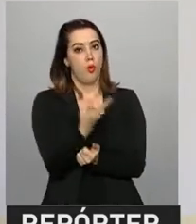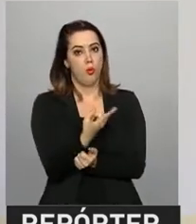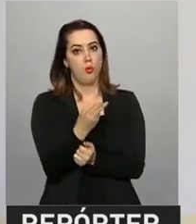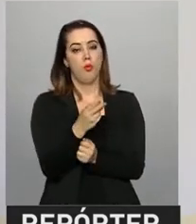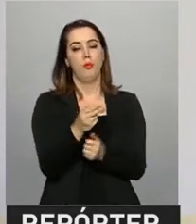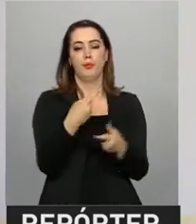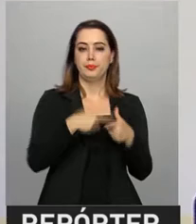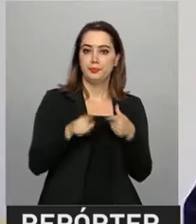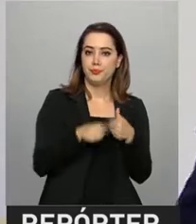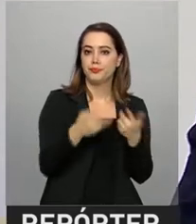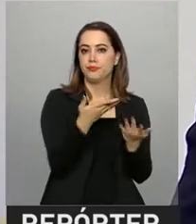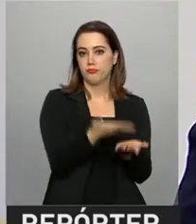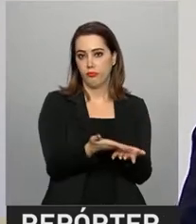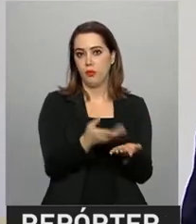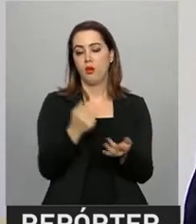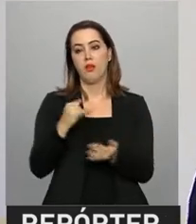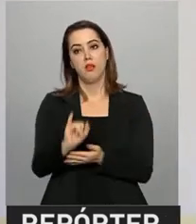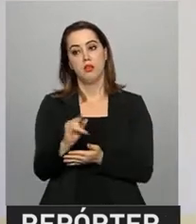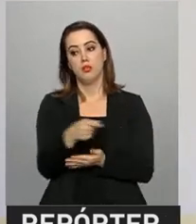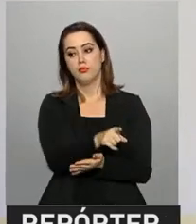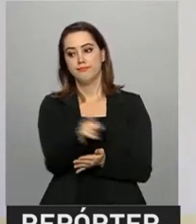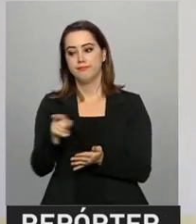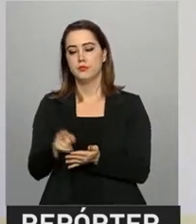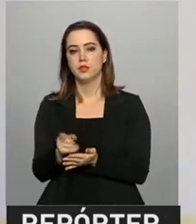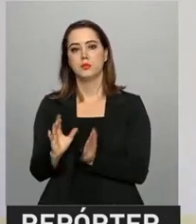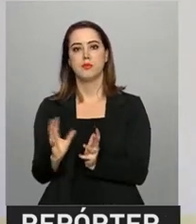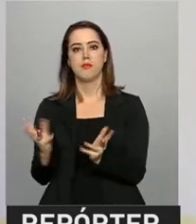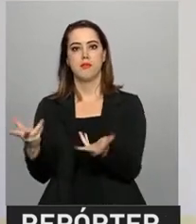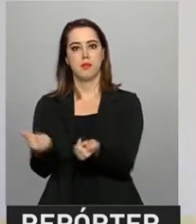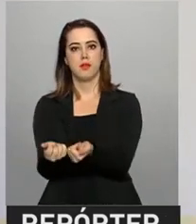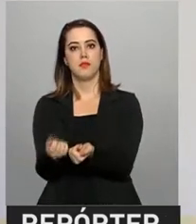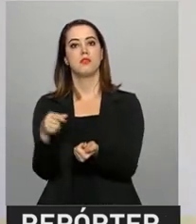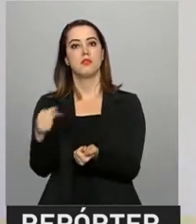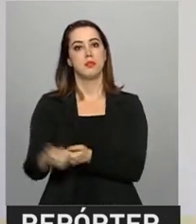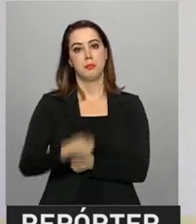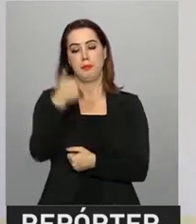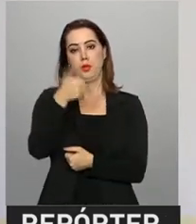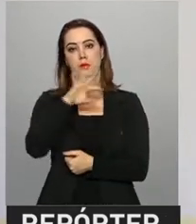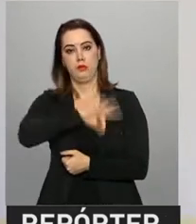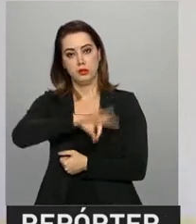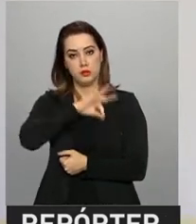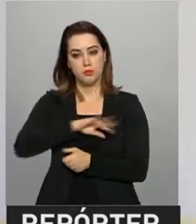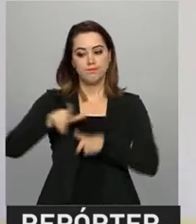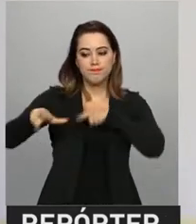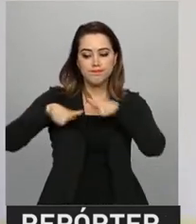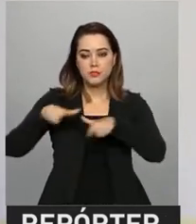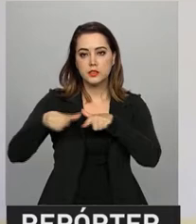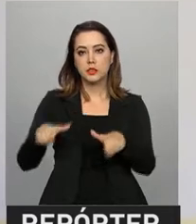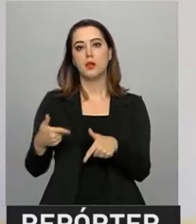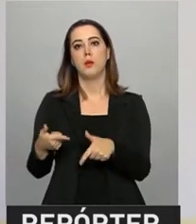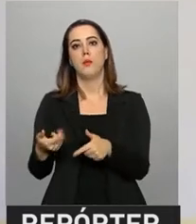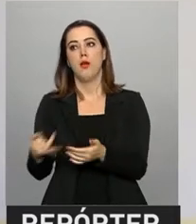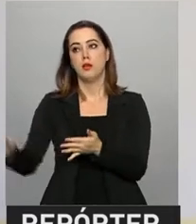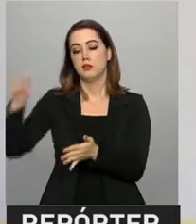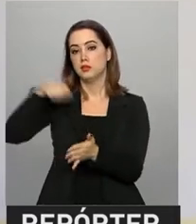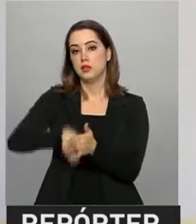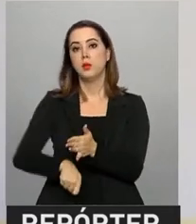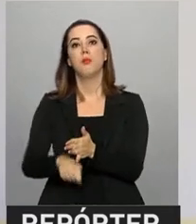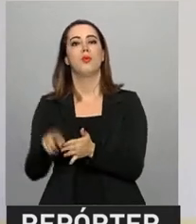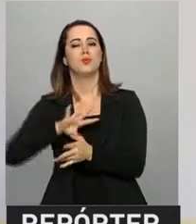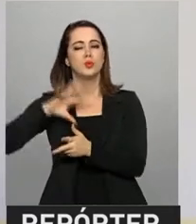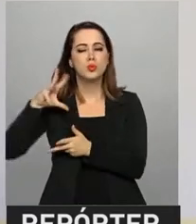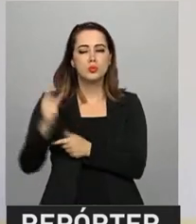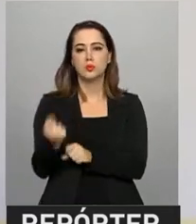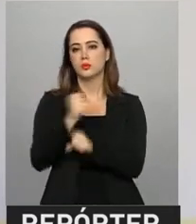nós conseguimos trazer para a mão da eficiência, é mais renda, é mais emprego, são mais impostos que o governo cobra, enfim, toda